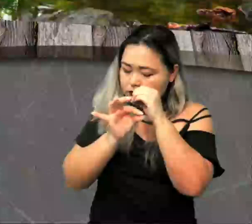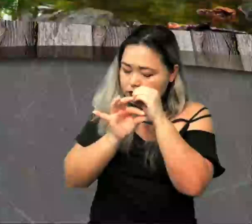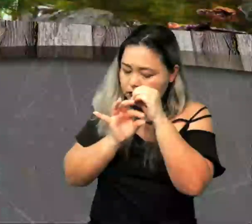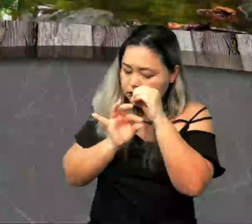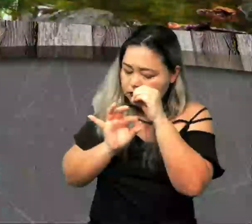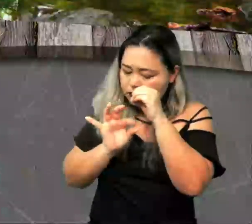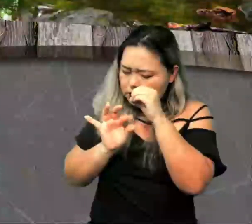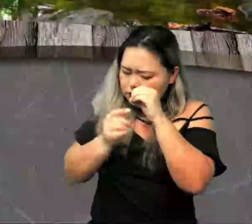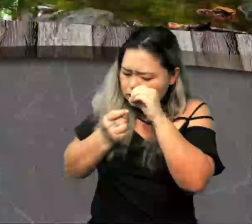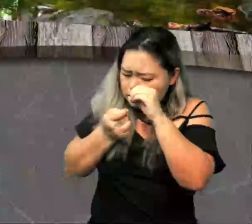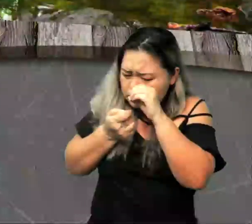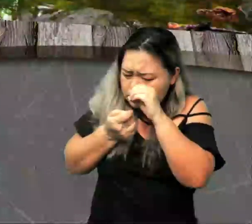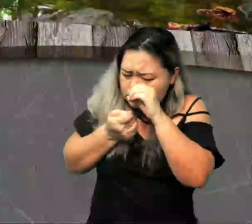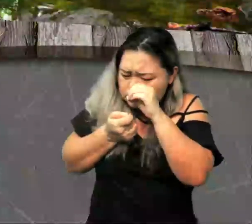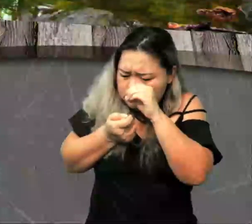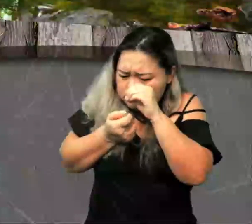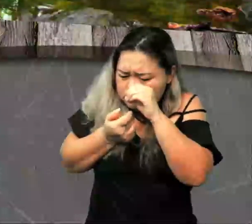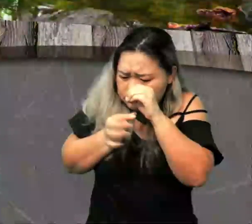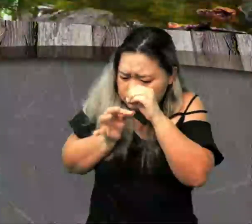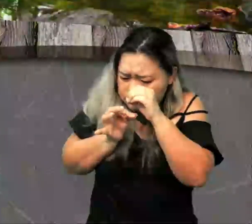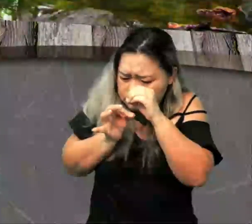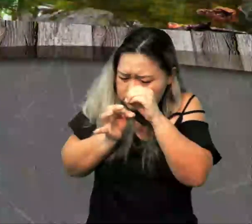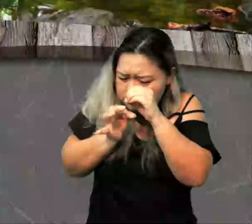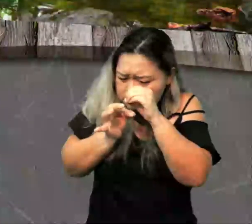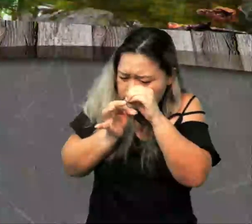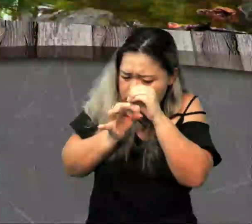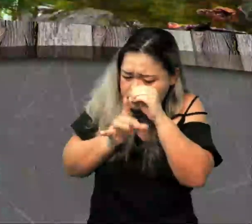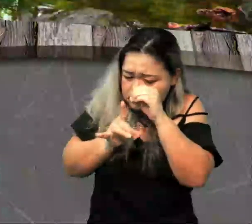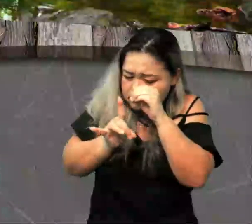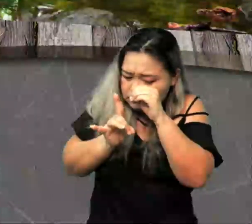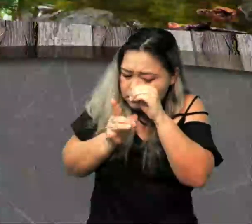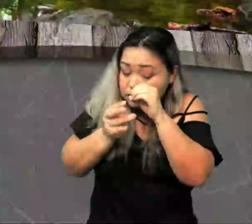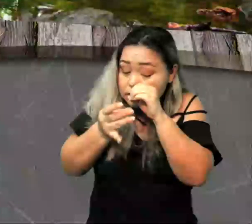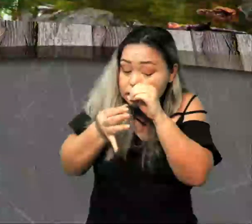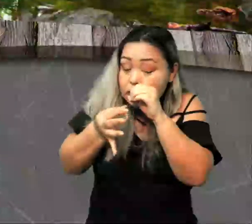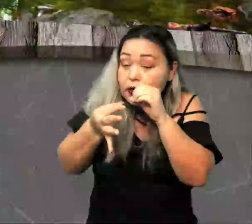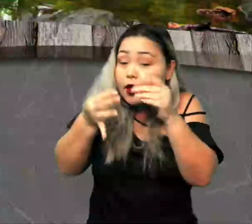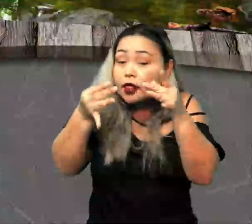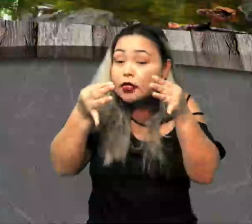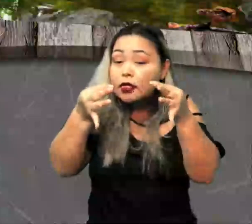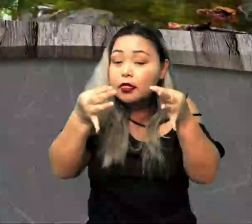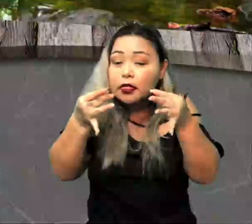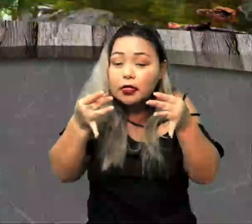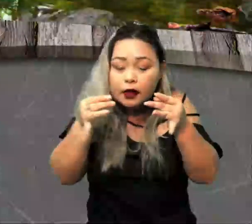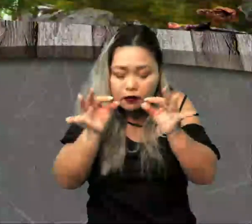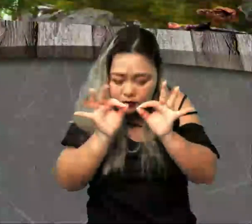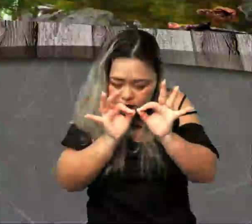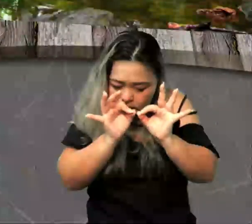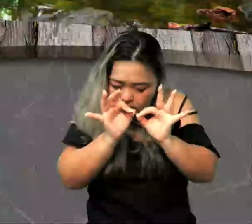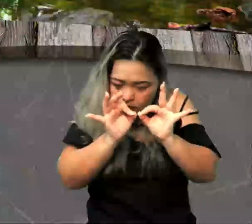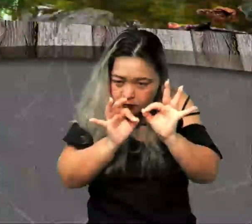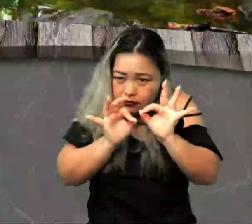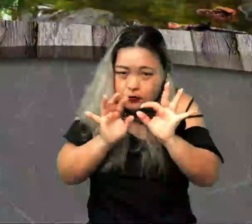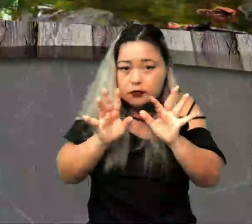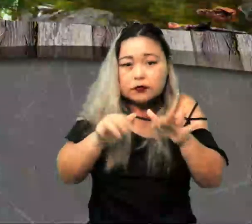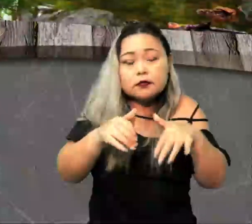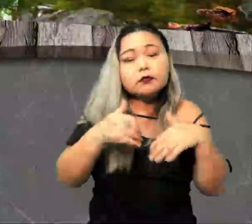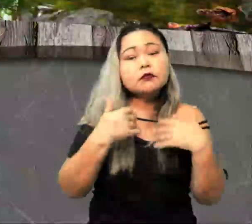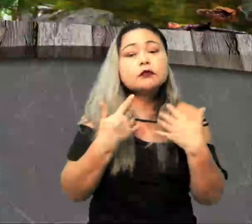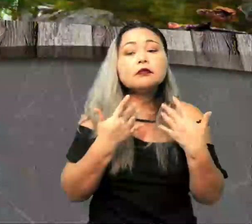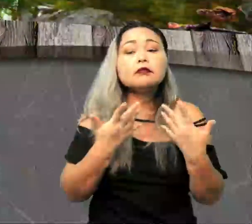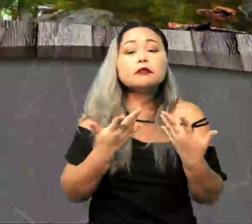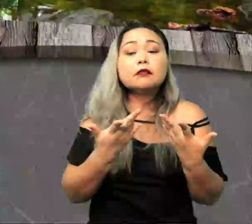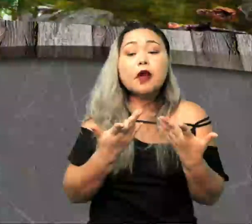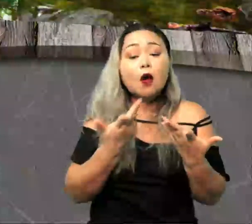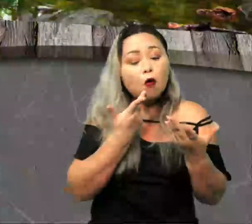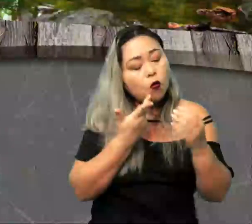compartimentos parece tão medidinhos, né? Tão delicados milimetricamente, né? E ele começou